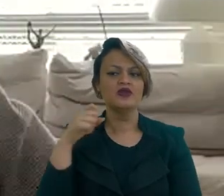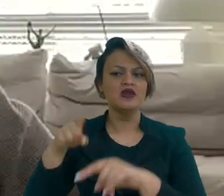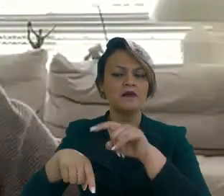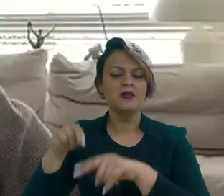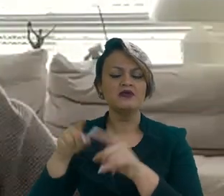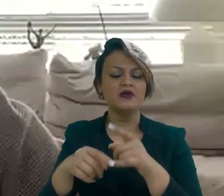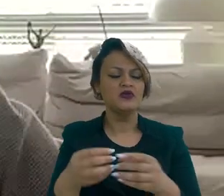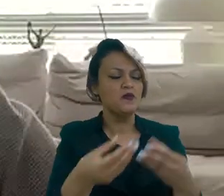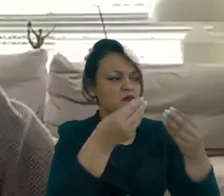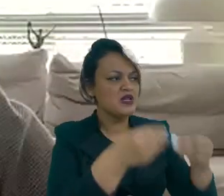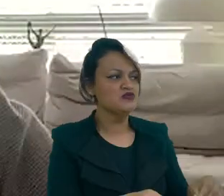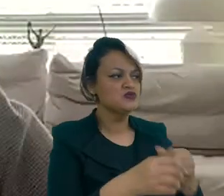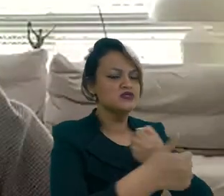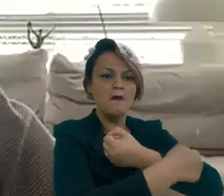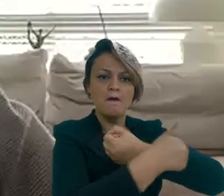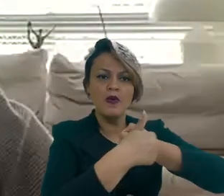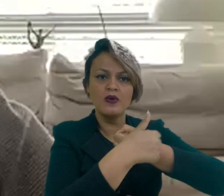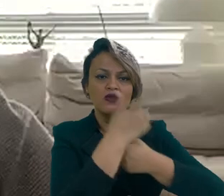patrimonial